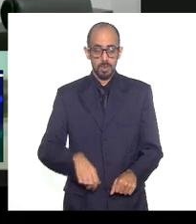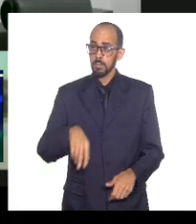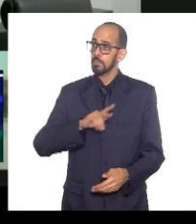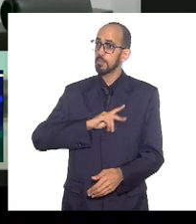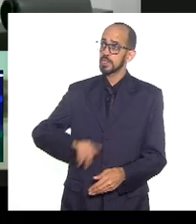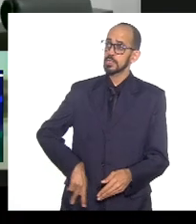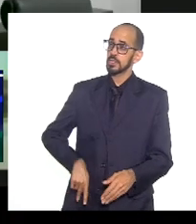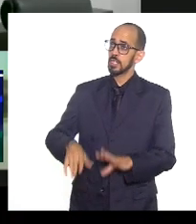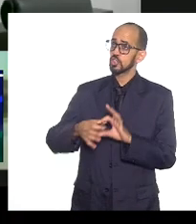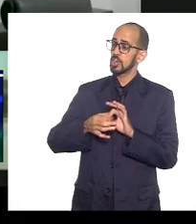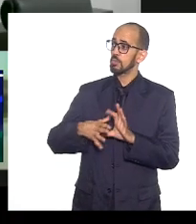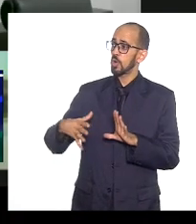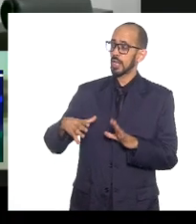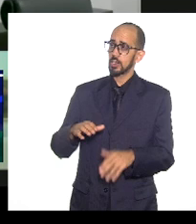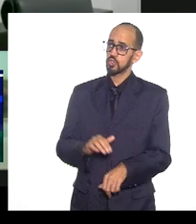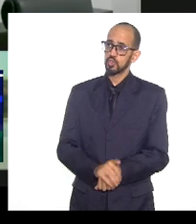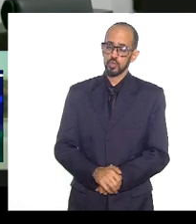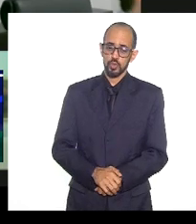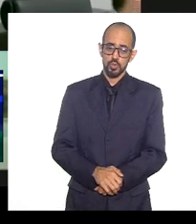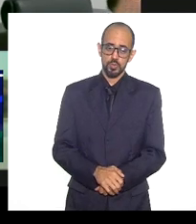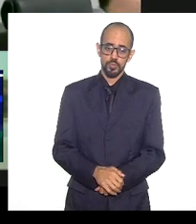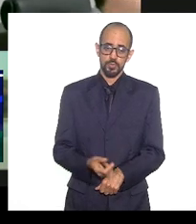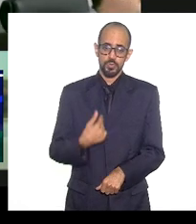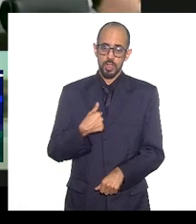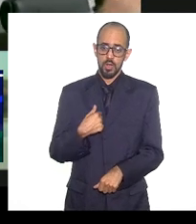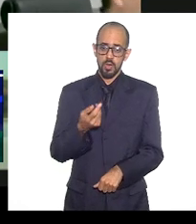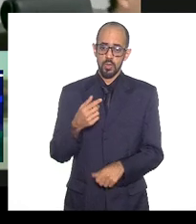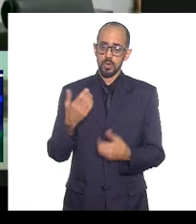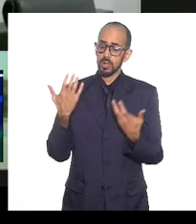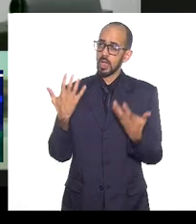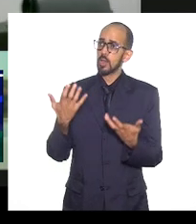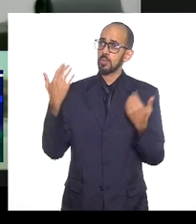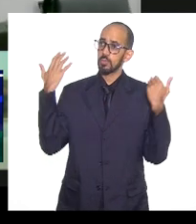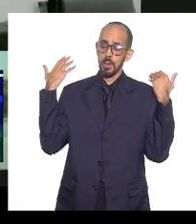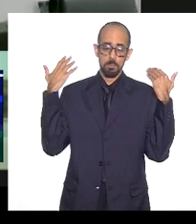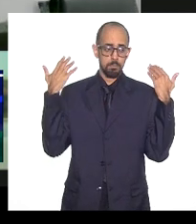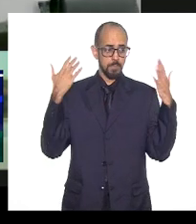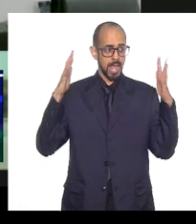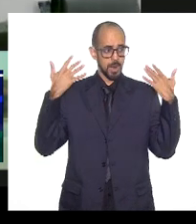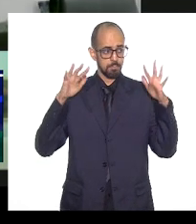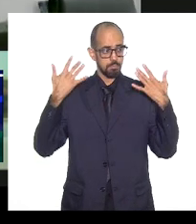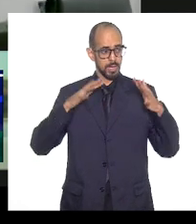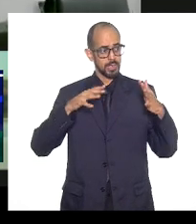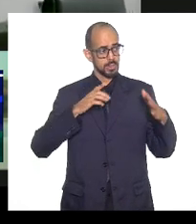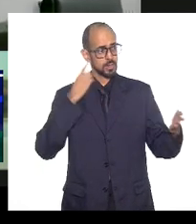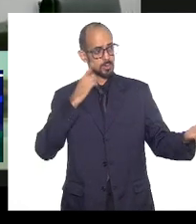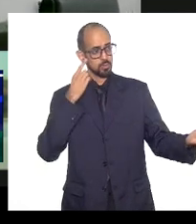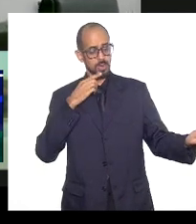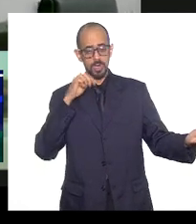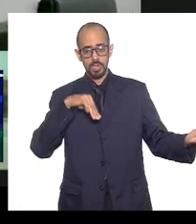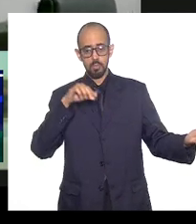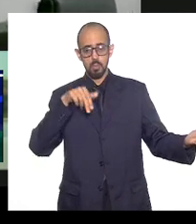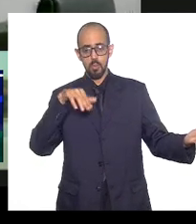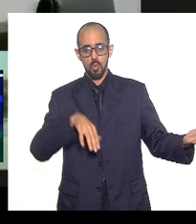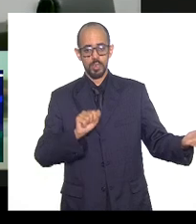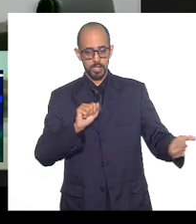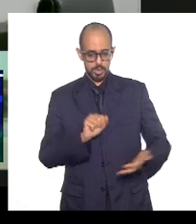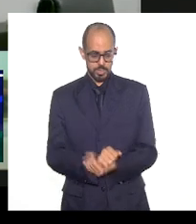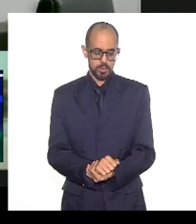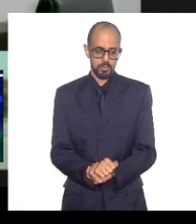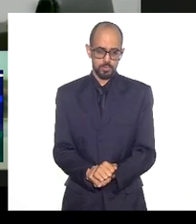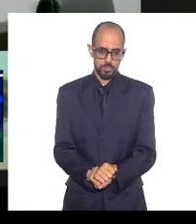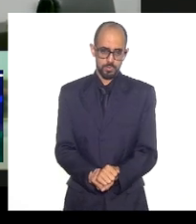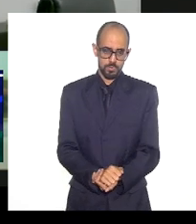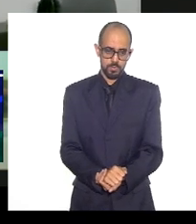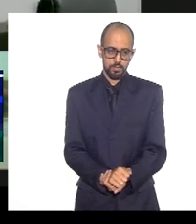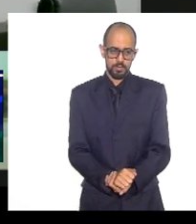Presidente democrático, queria parabenizar a deputada Mônica Francisco,